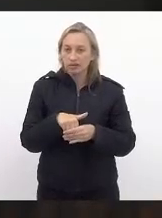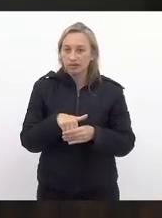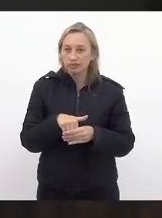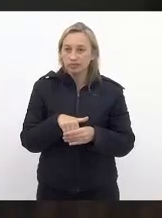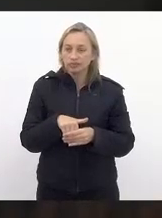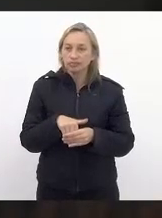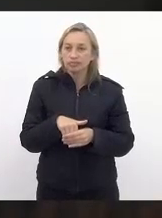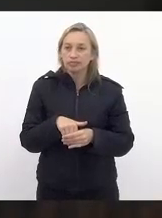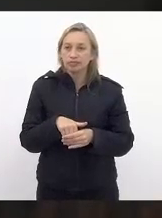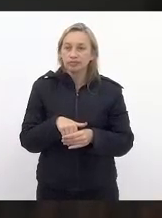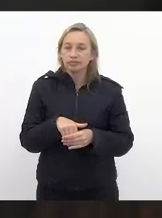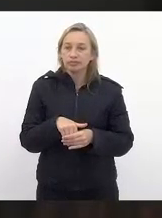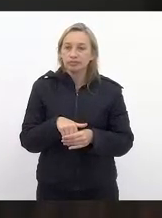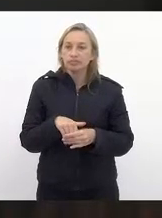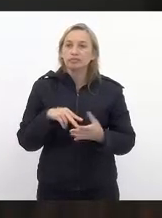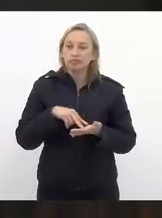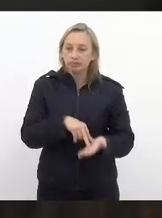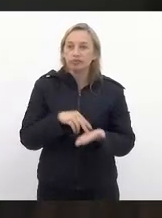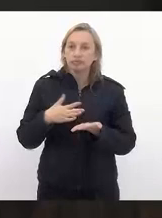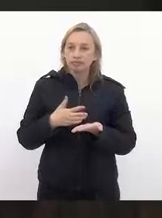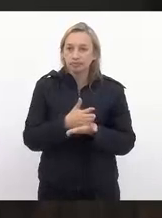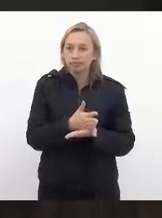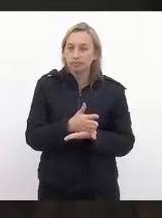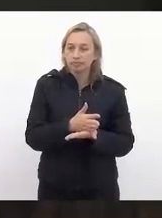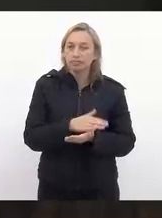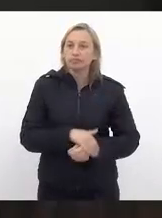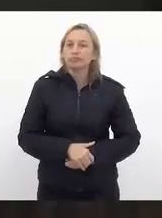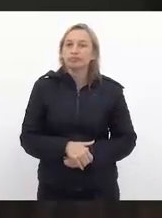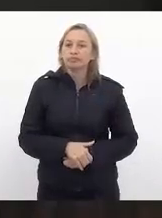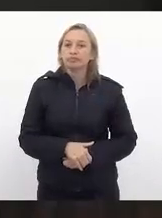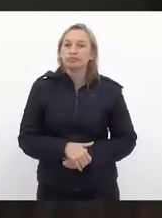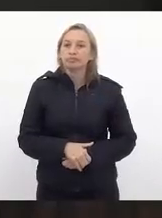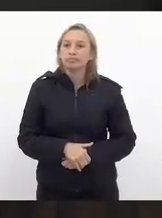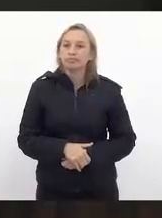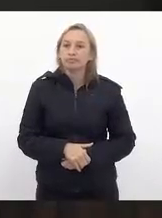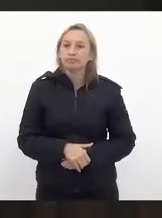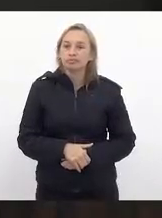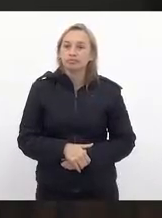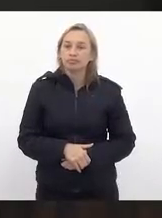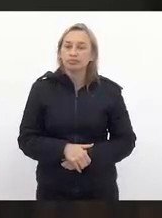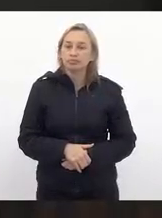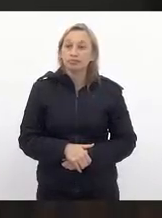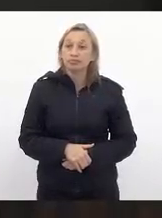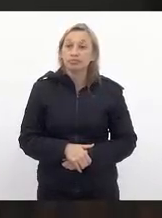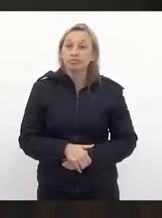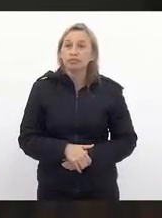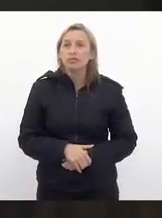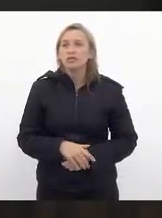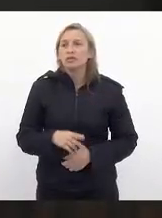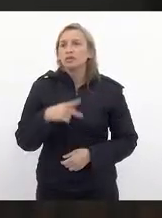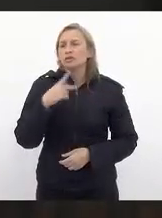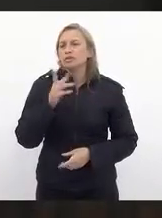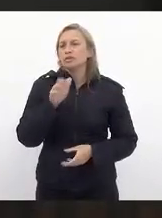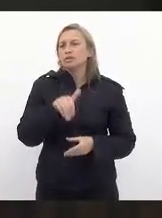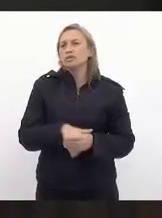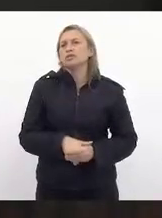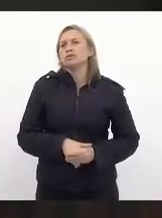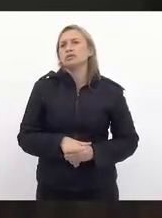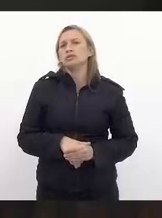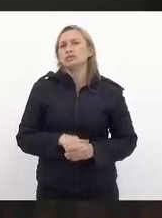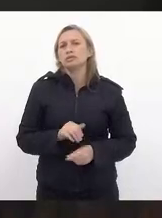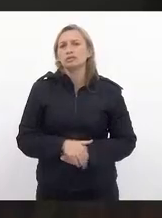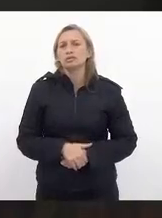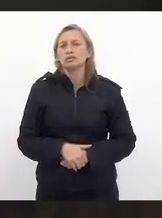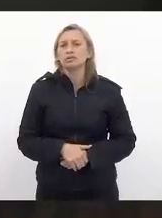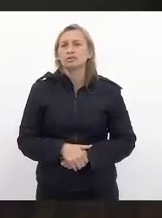em votação seus que a própria mão nesse Como estão aprovado vai à promulgação a ação de voto Presidente